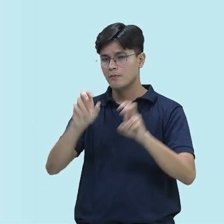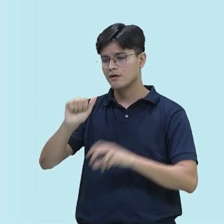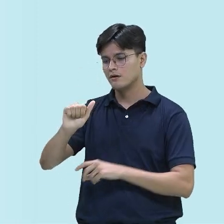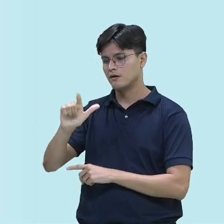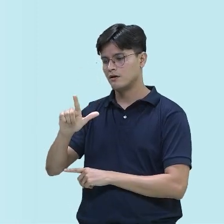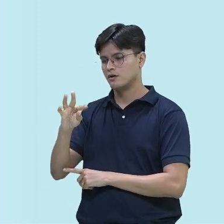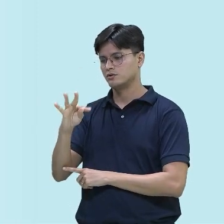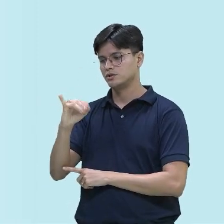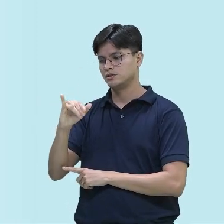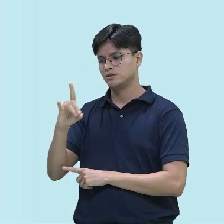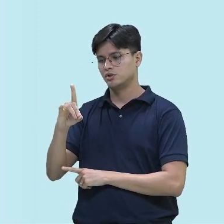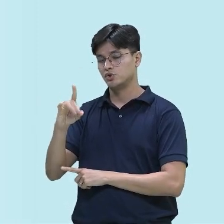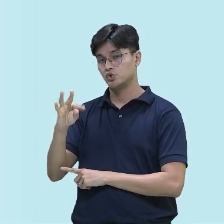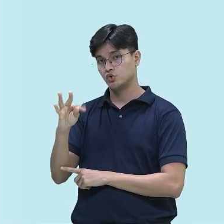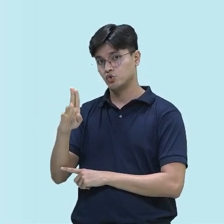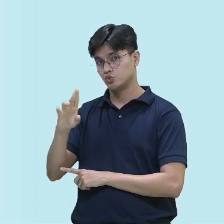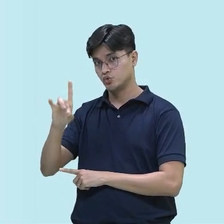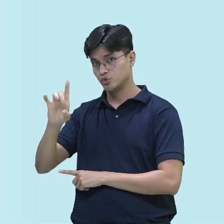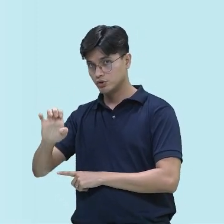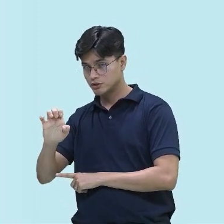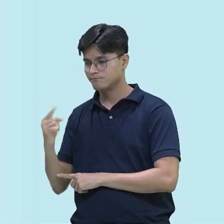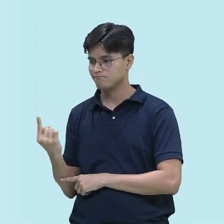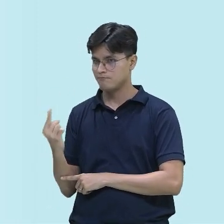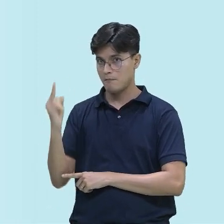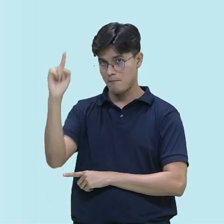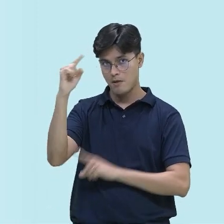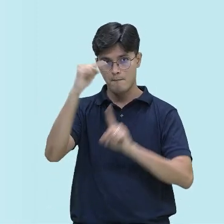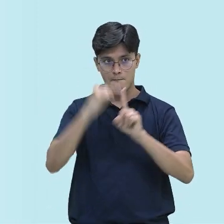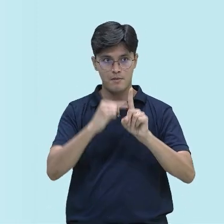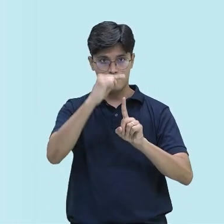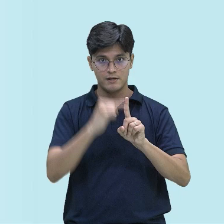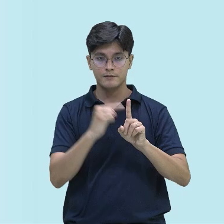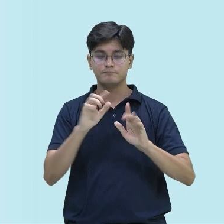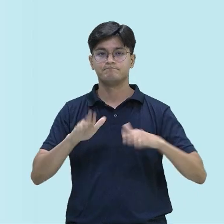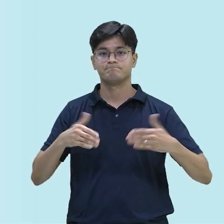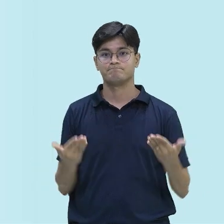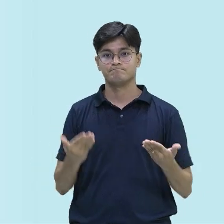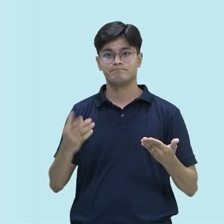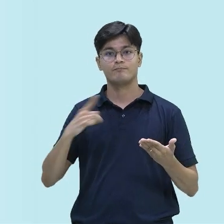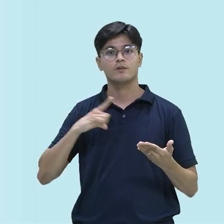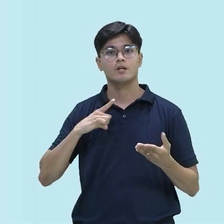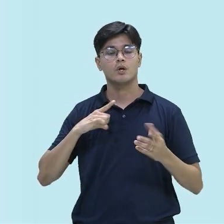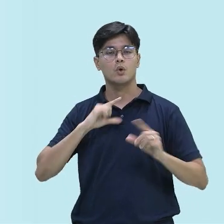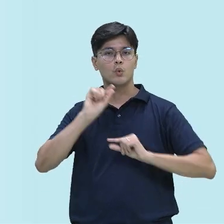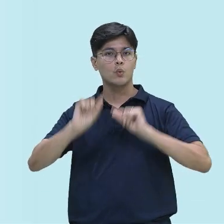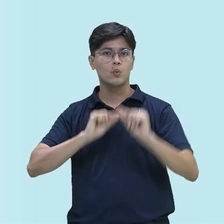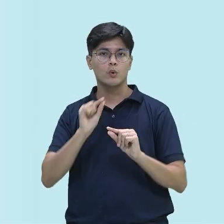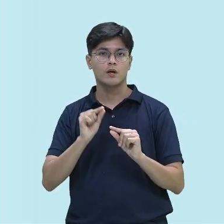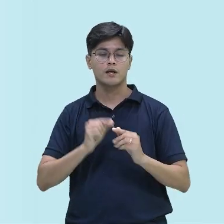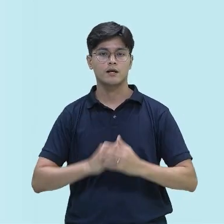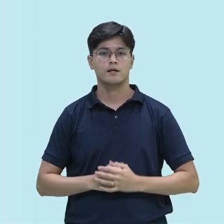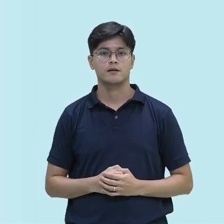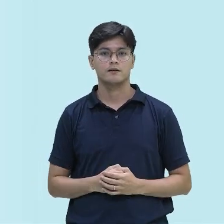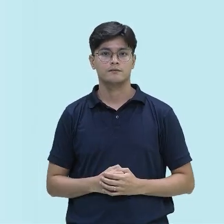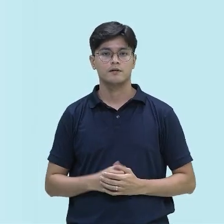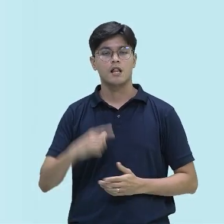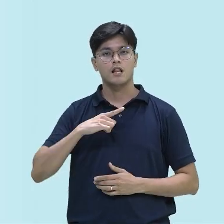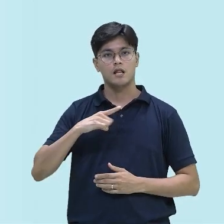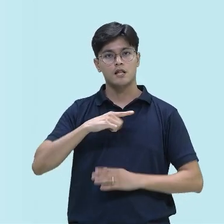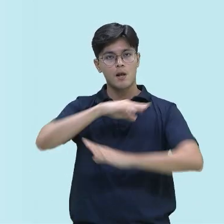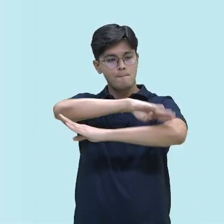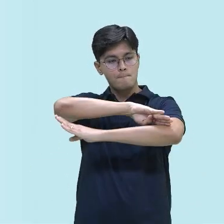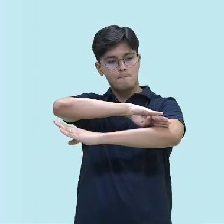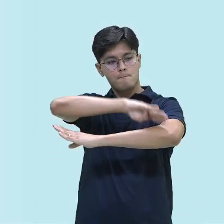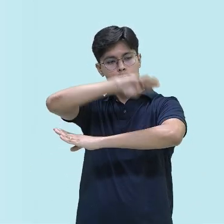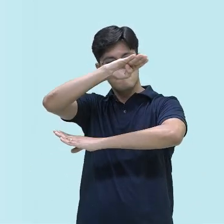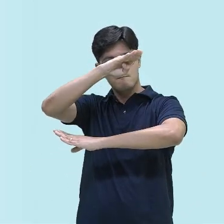vamos iniciar aqui pela altitude, olha. Então, nós temos aqui, olha, as montanhas, tá